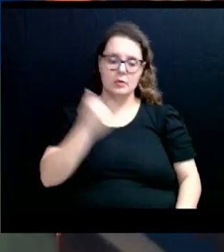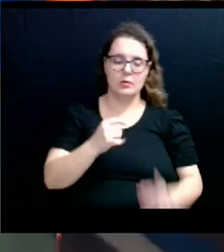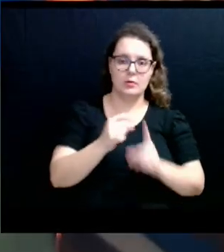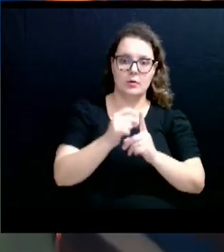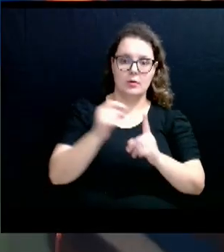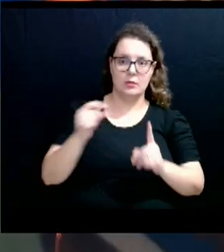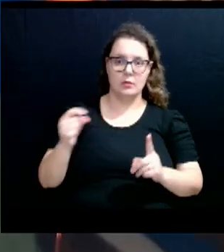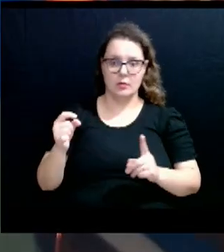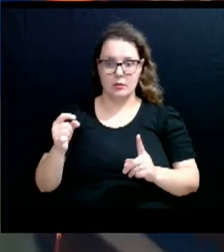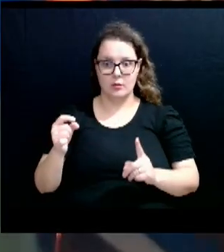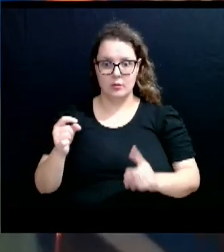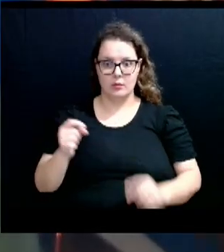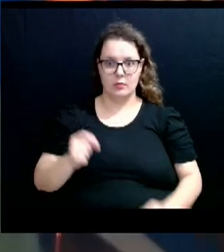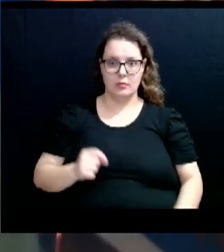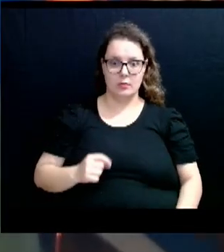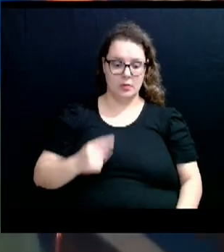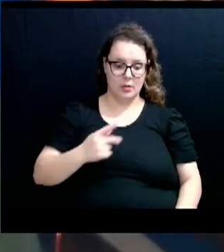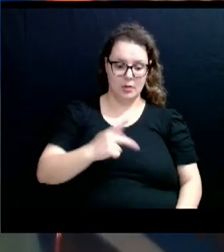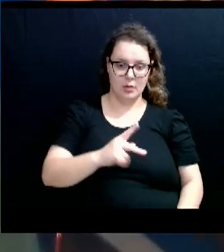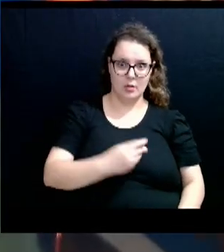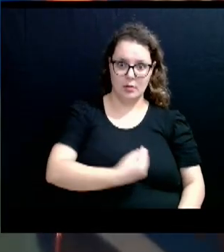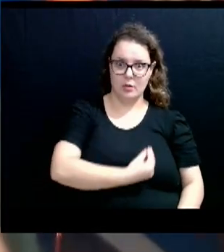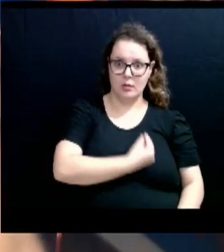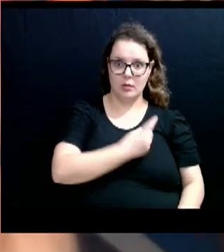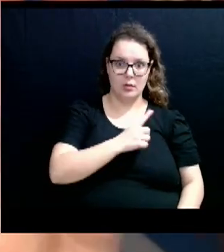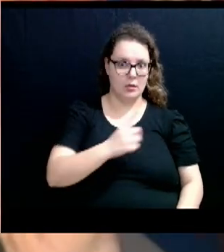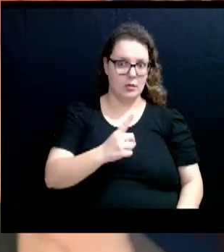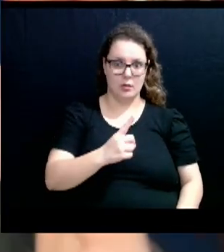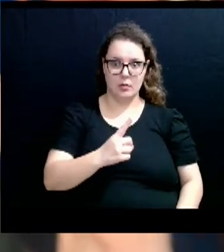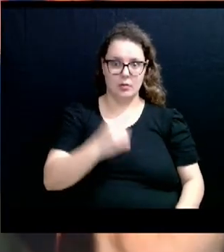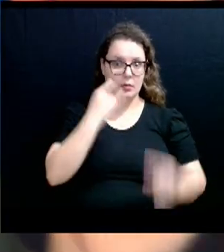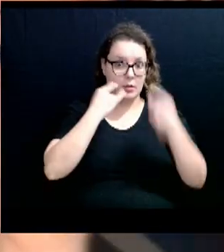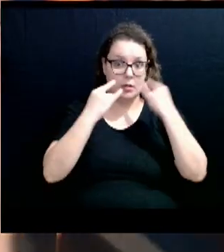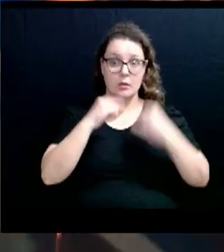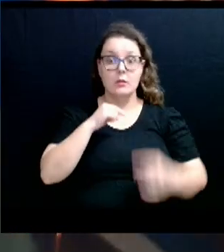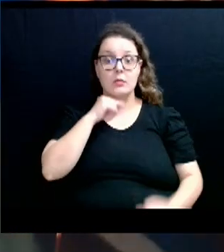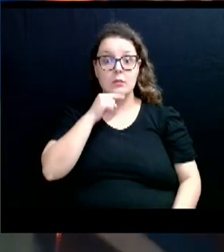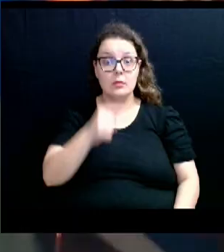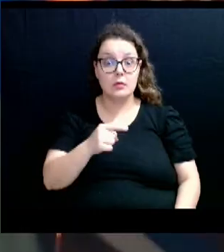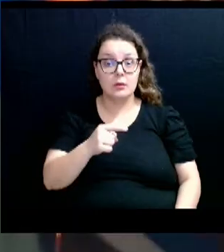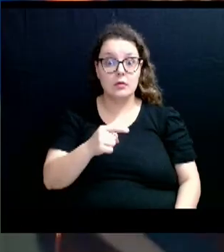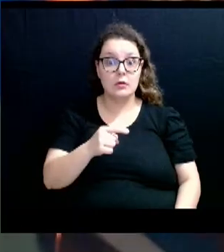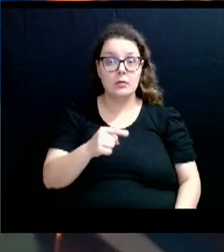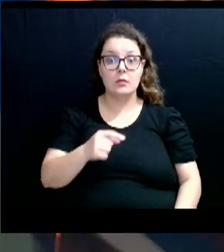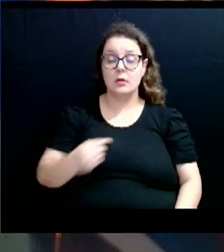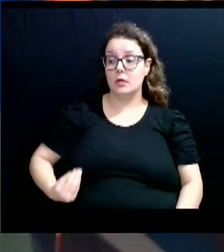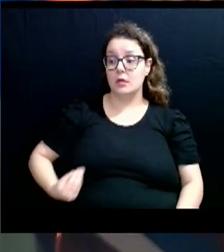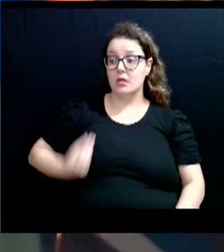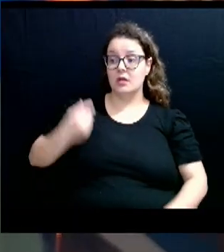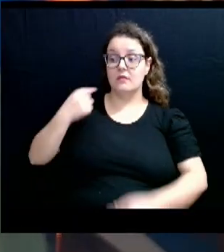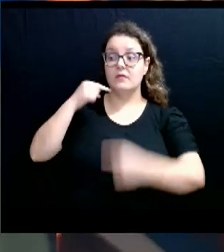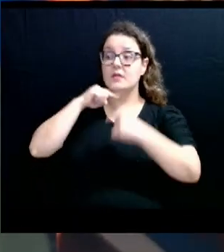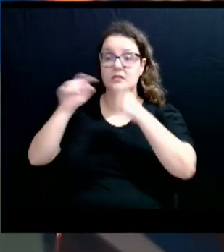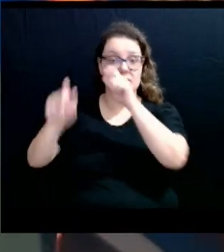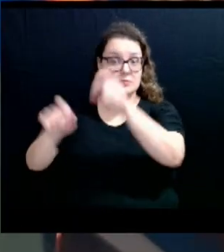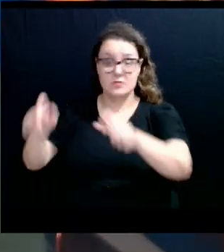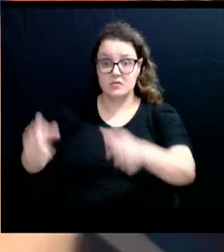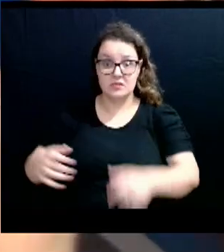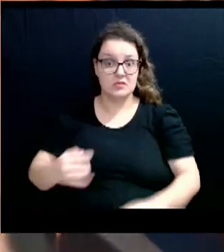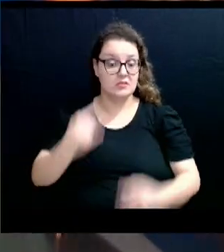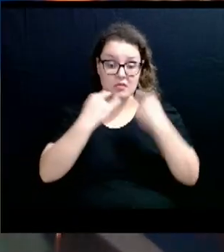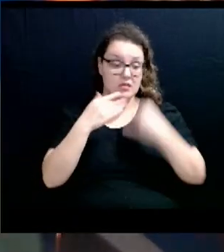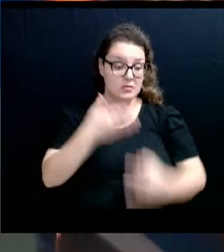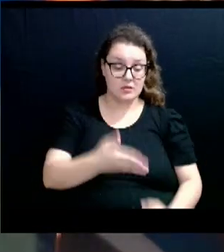a sua vida não é interessante para ninguém e a vida de ninguém é interessante para você.